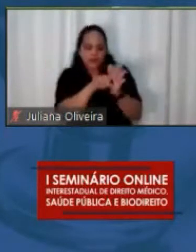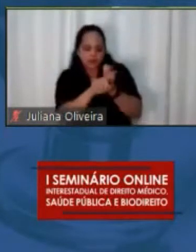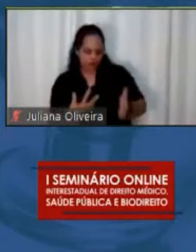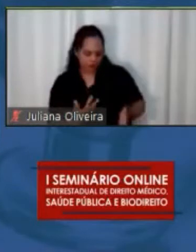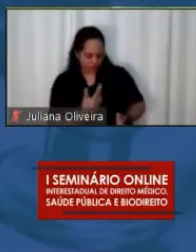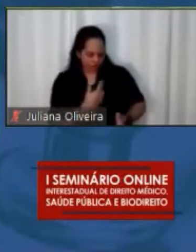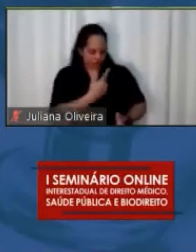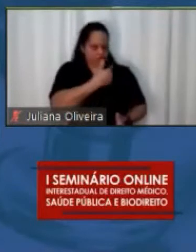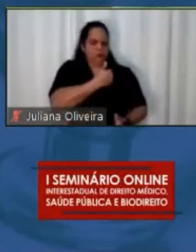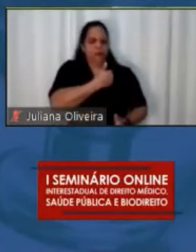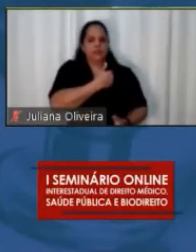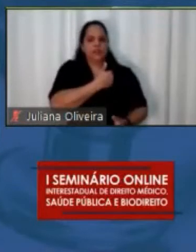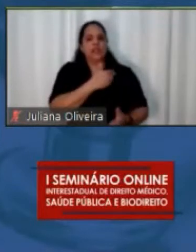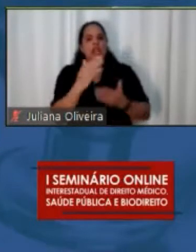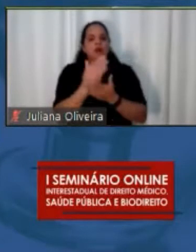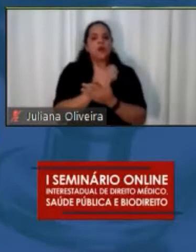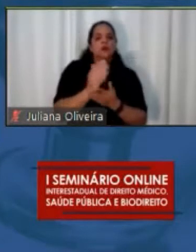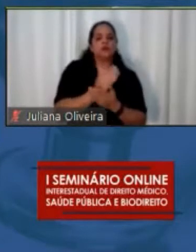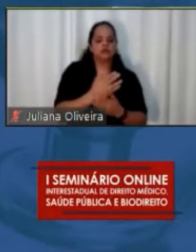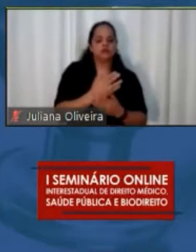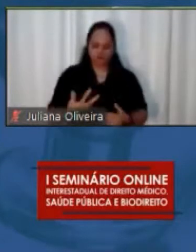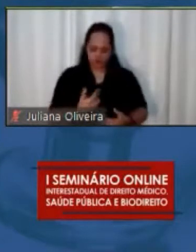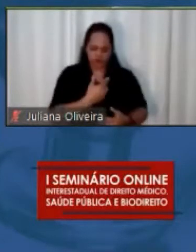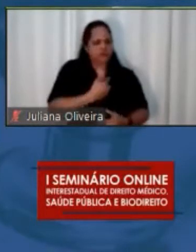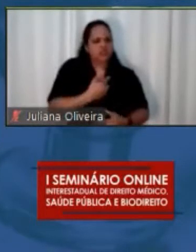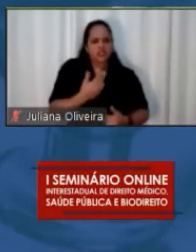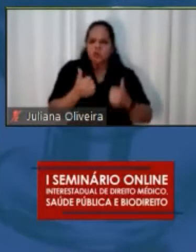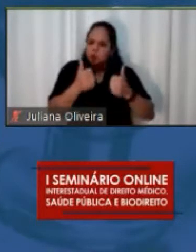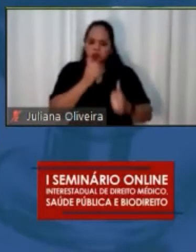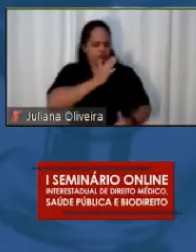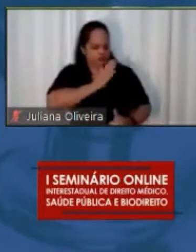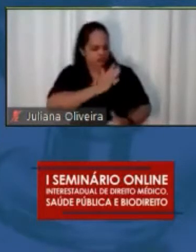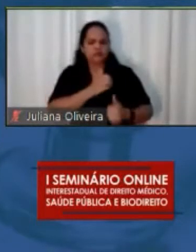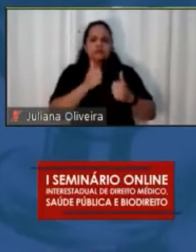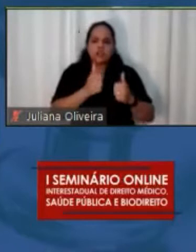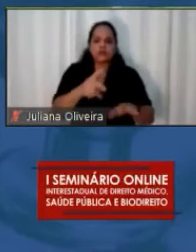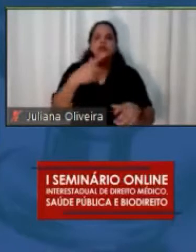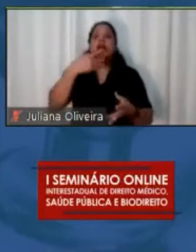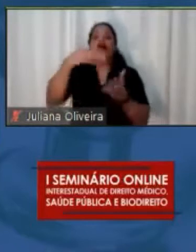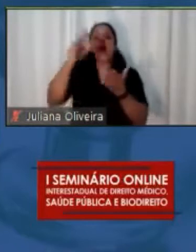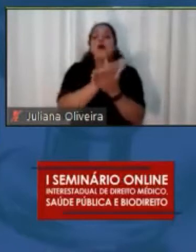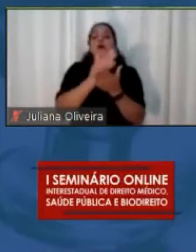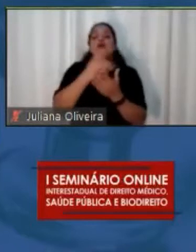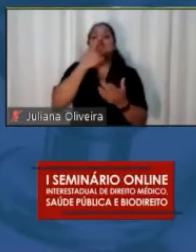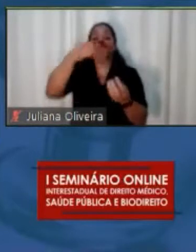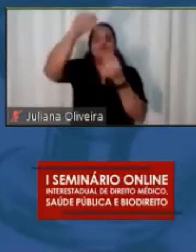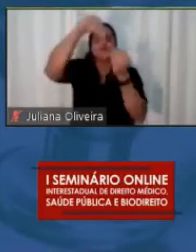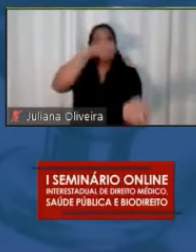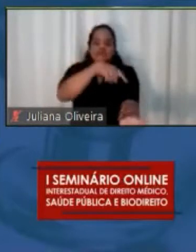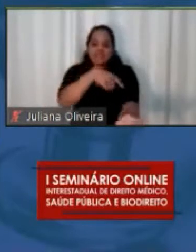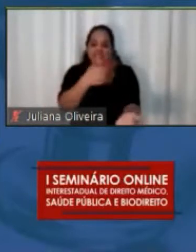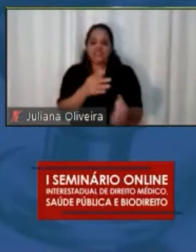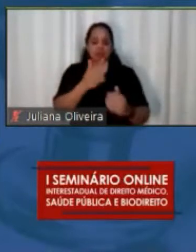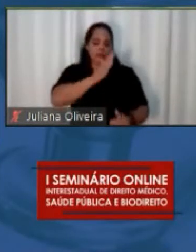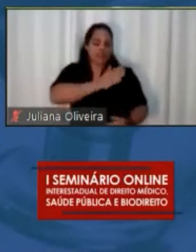baixo risco cirúrgico, baixo risco cardiológico, submetidos a uma cirurgia cardíaca simples, e que depois de